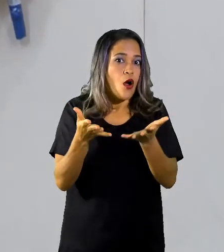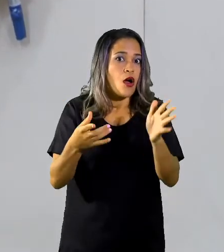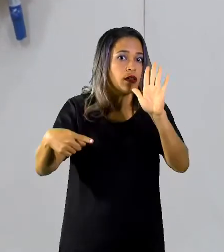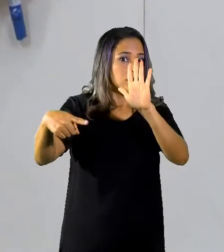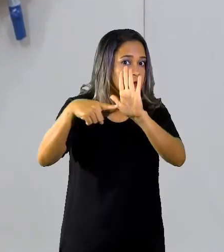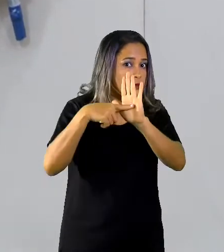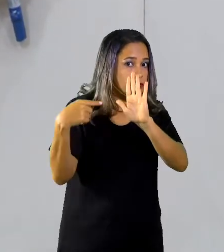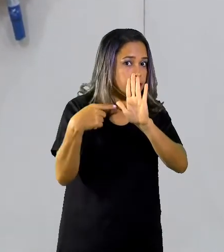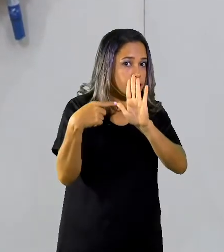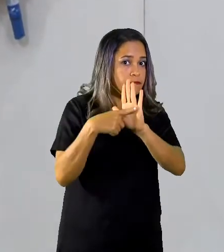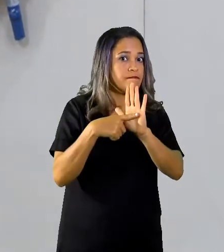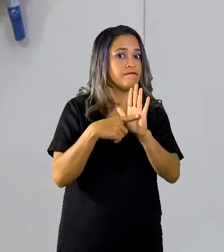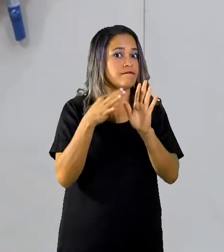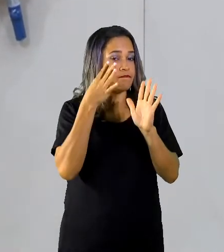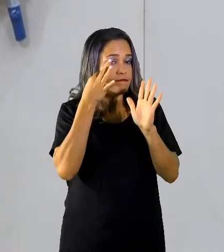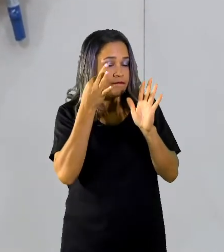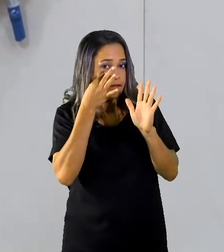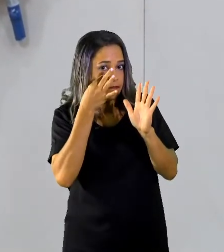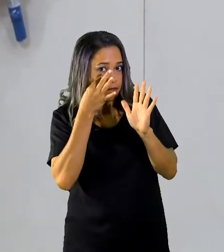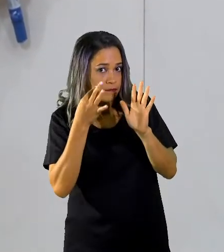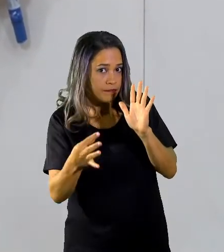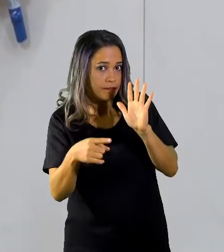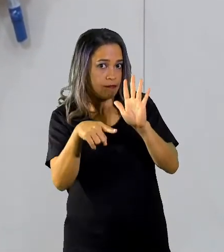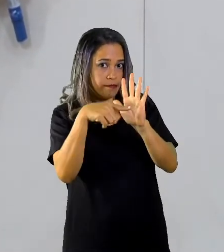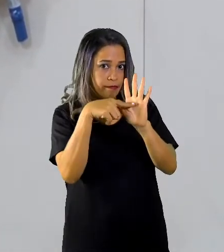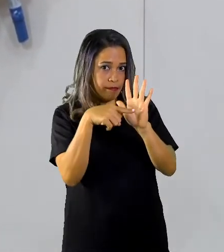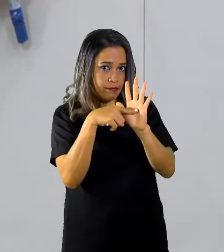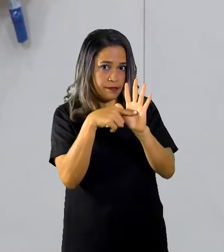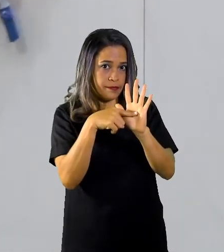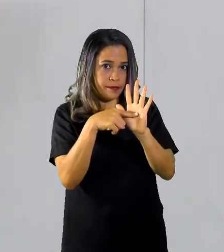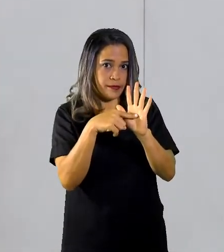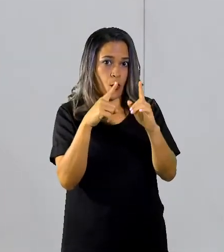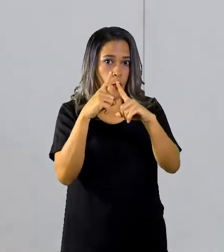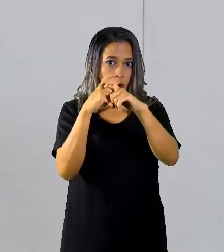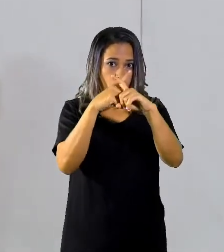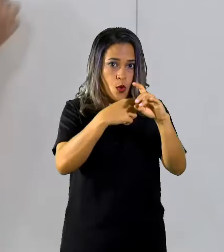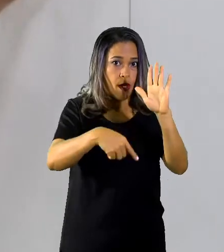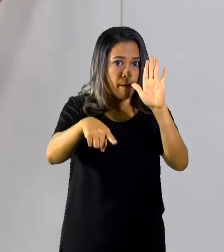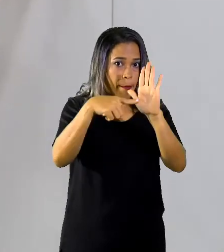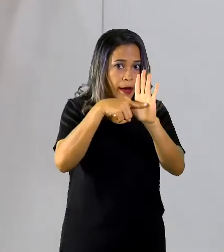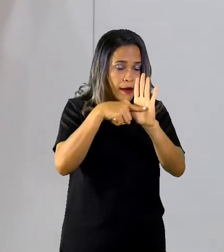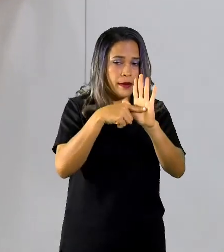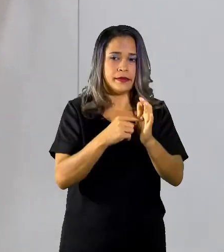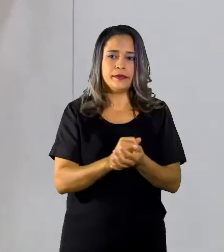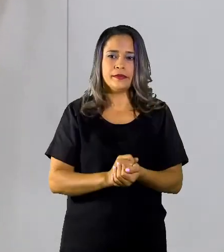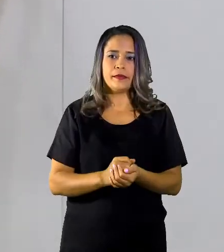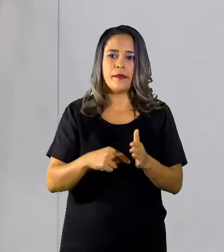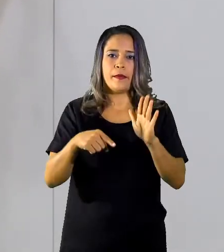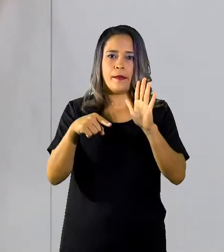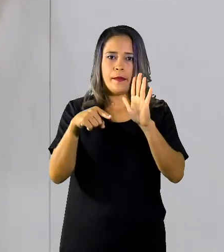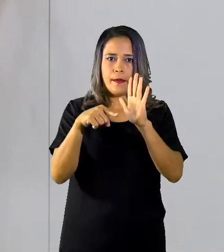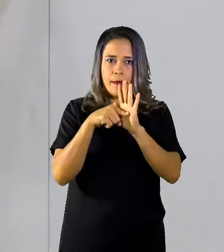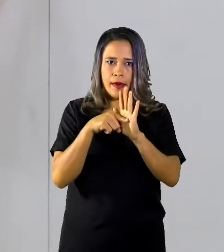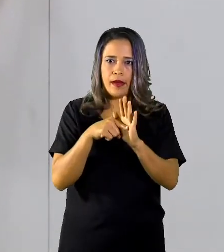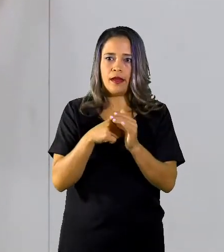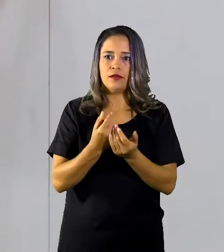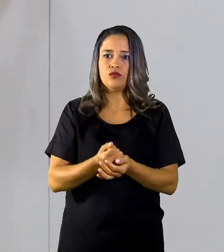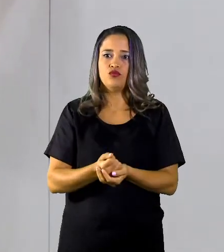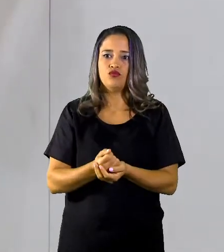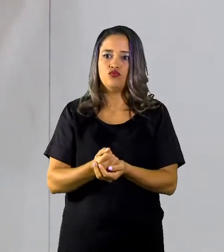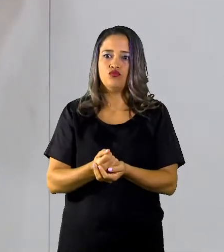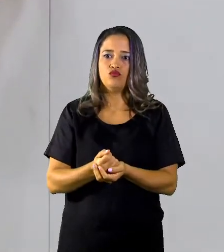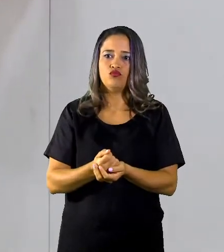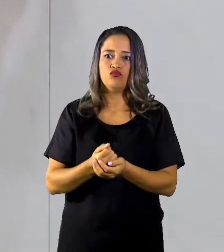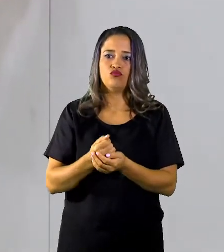menos, então o sinal que aparece aqui entre os dois polinômios é um sinal de menos. Menos o polinômio f, menos 2x